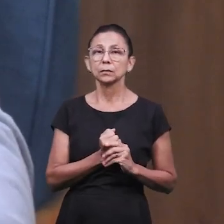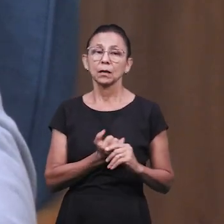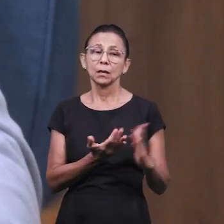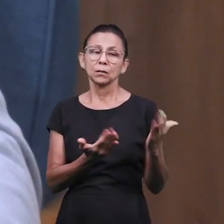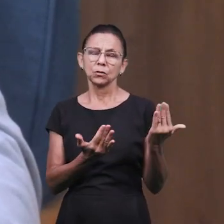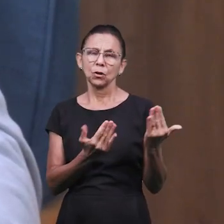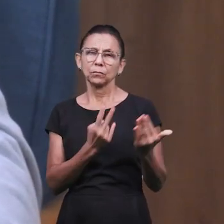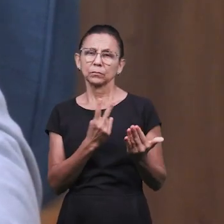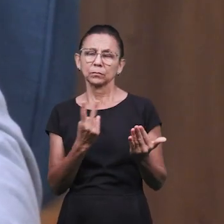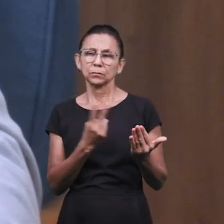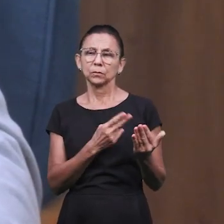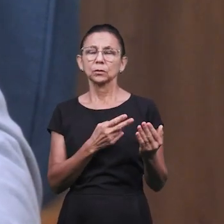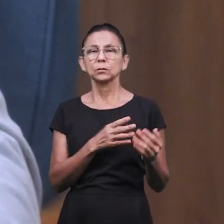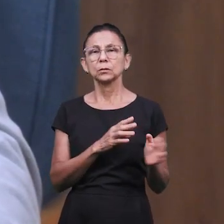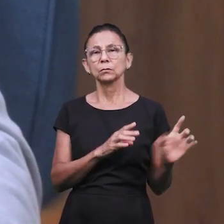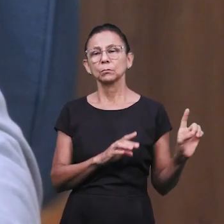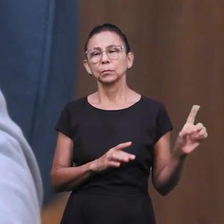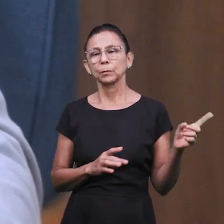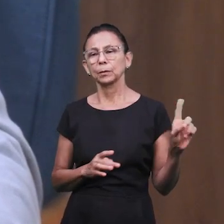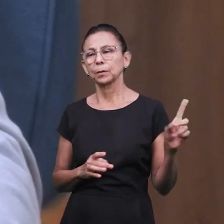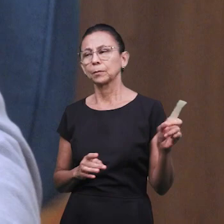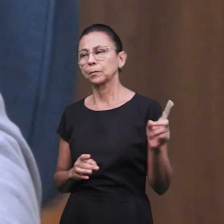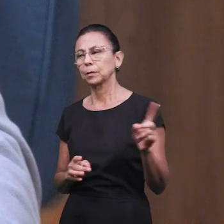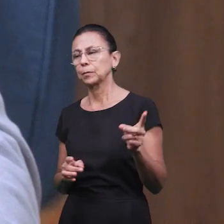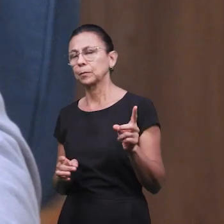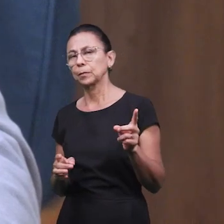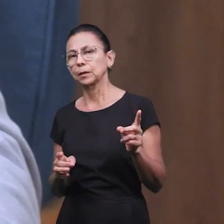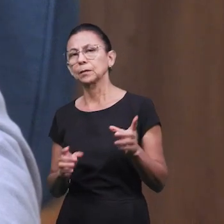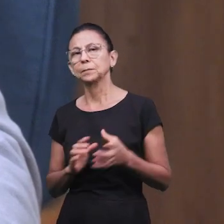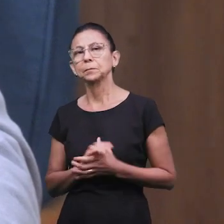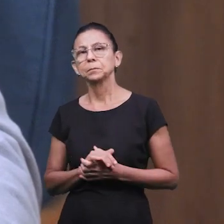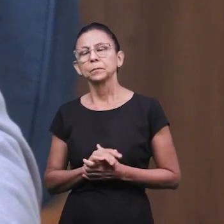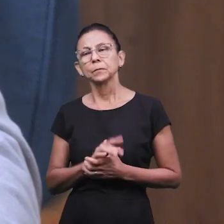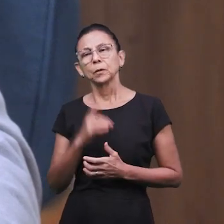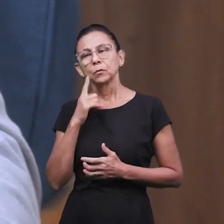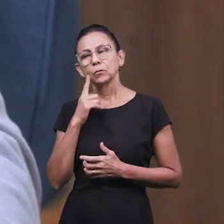visitando. E eu me aproximei desse casal